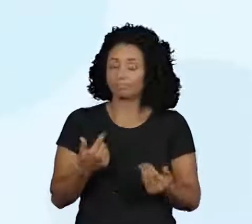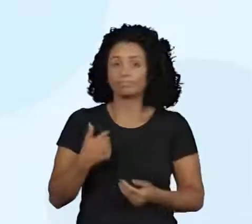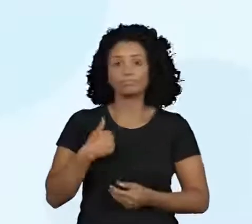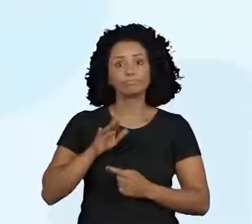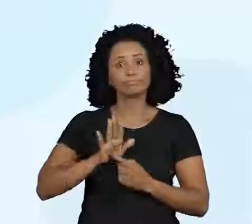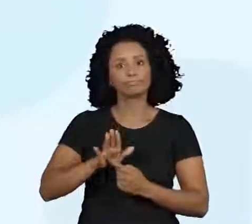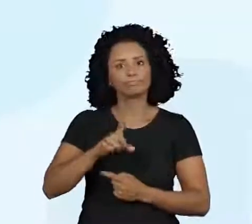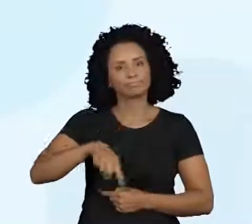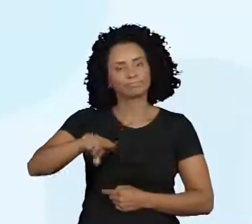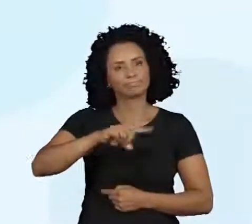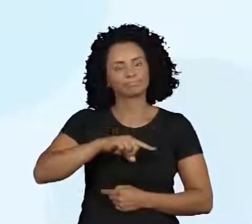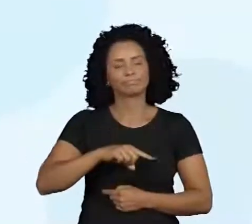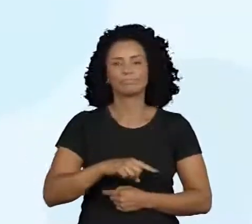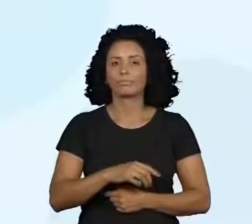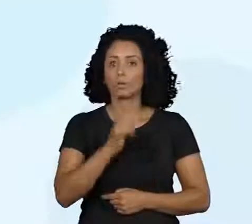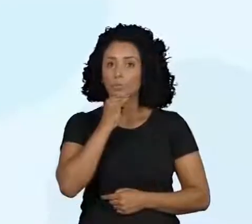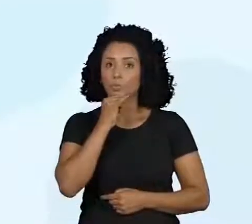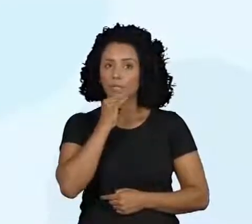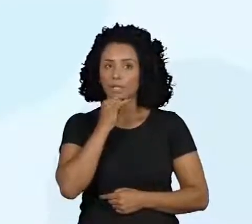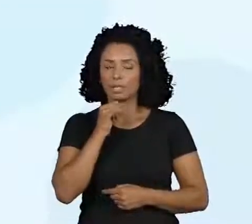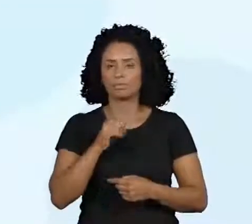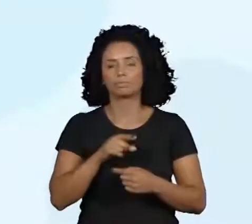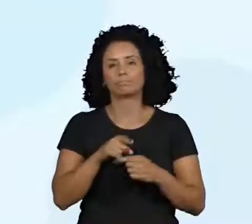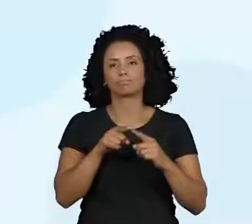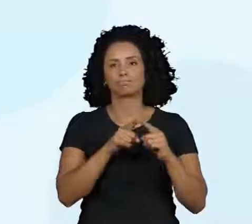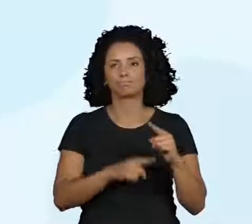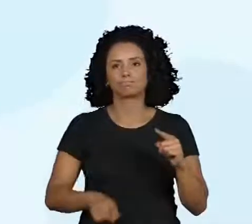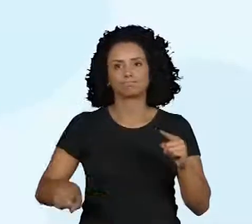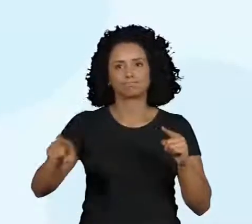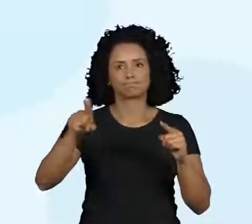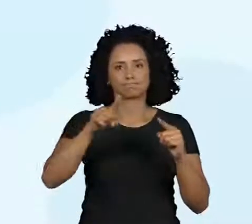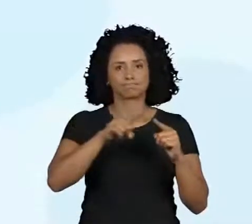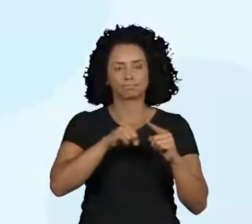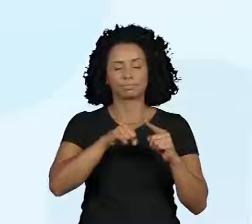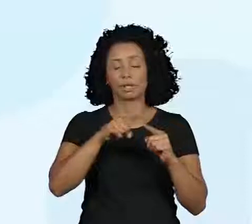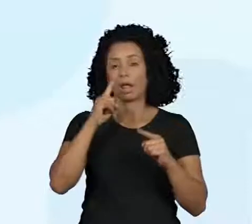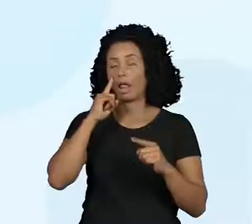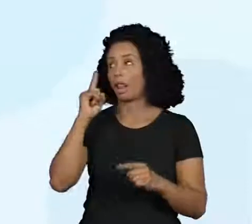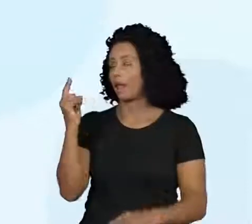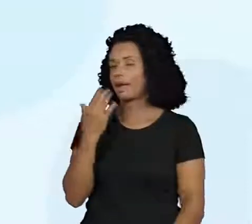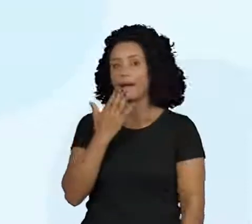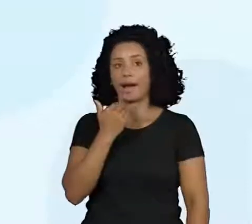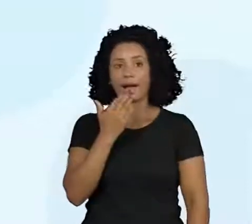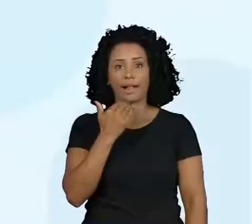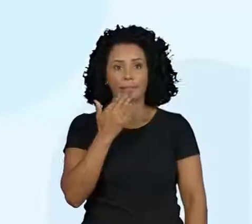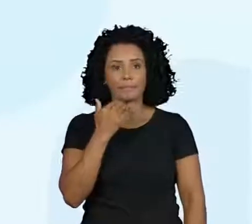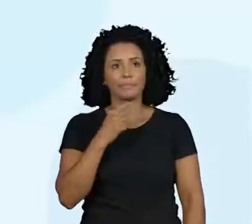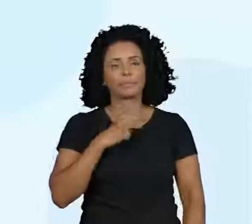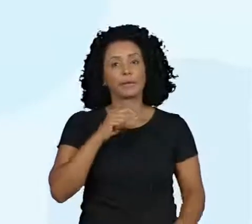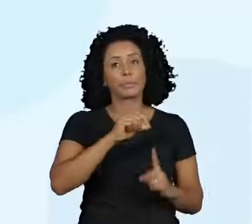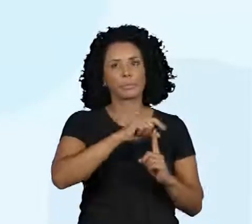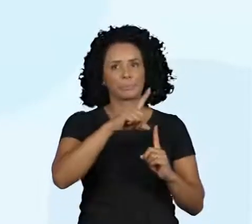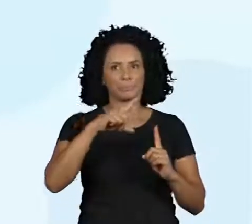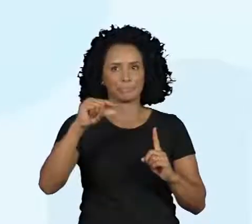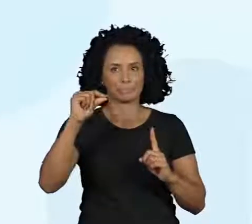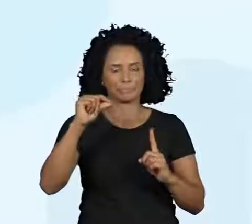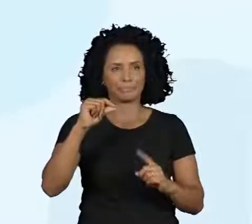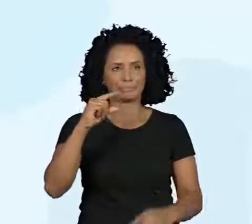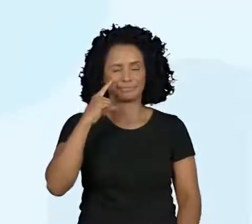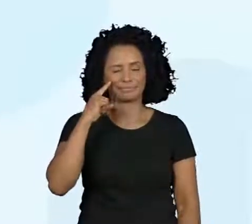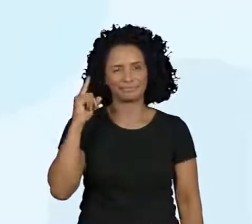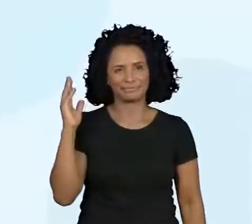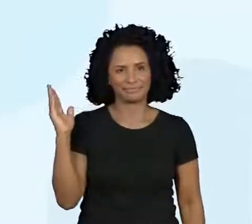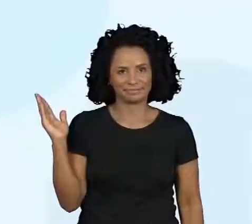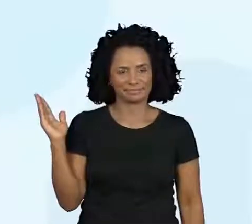uma cadeia alimentar. Nós temos aqui uma plantinha, olha só,